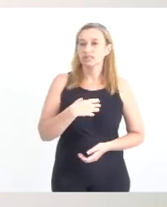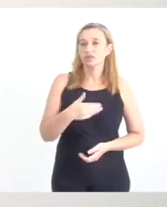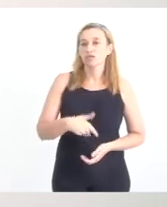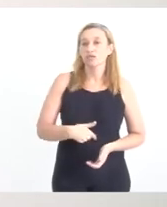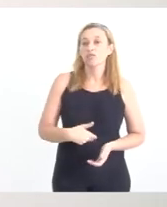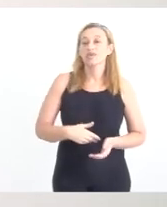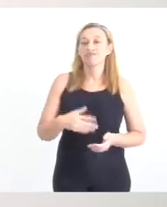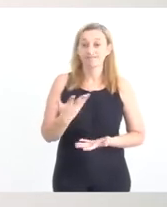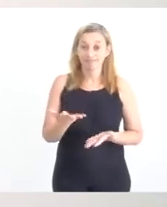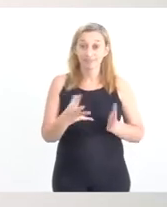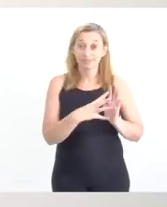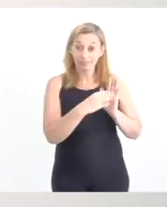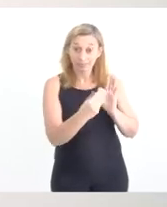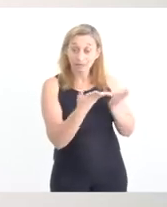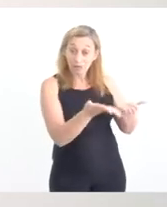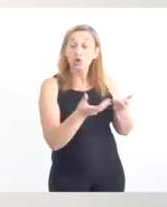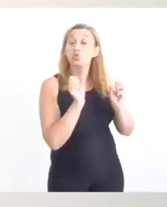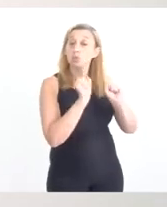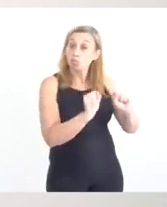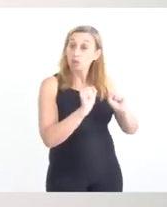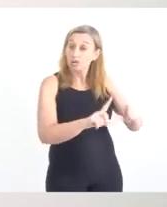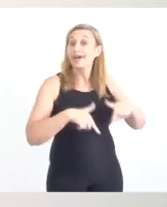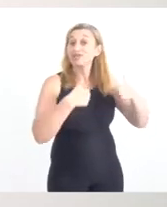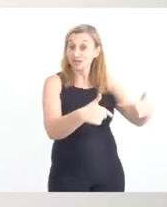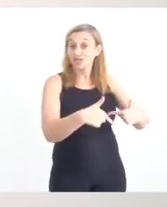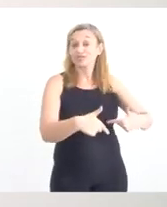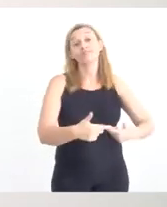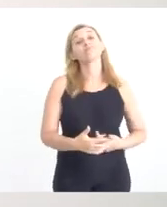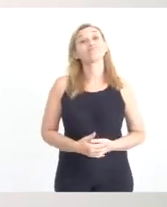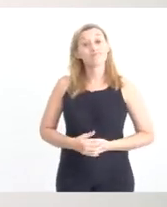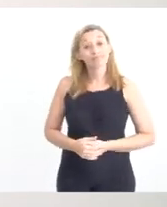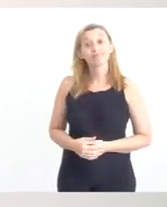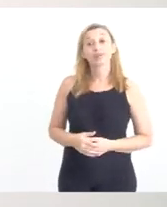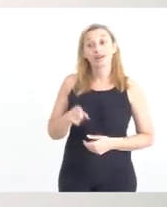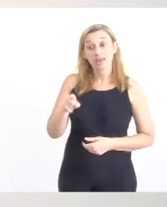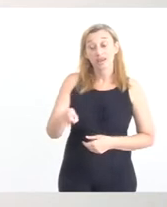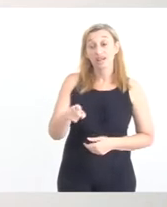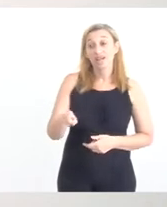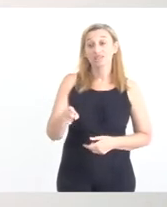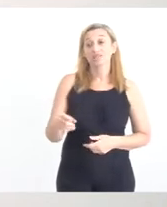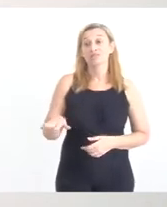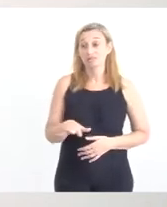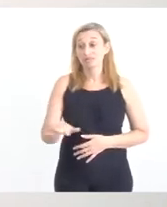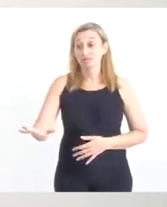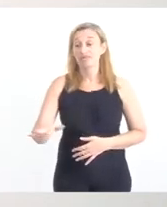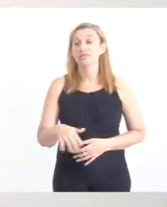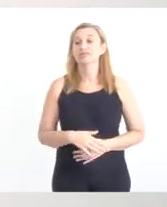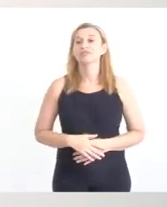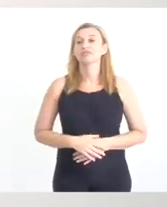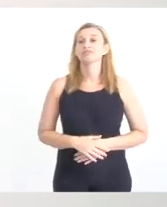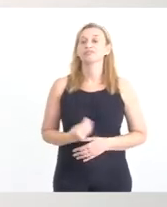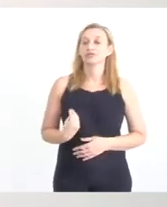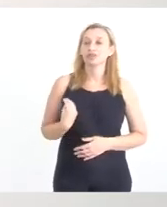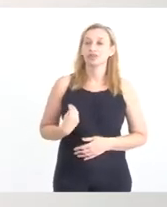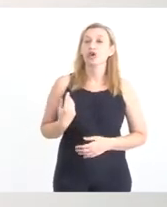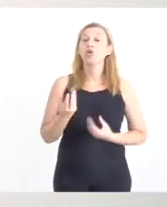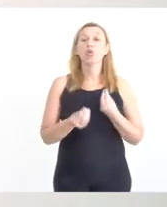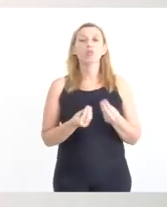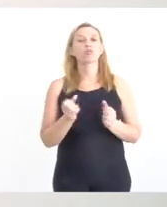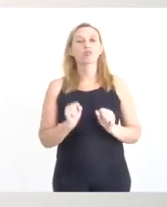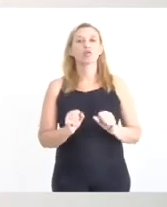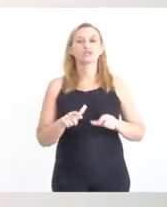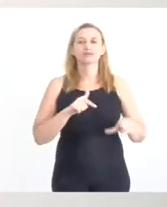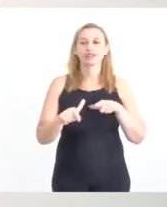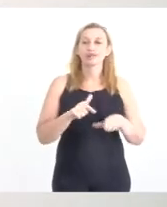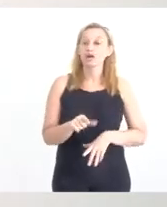exemplo de como a gente pode agir com aqueles que estão no território de como a gente pode trabalhar